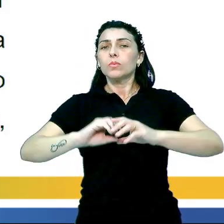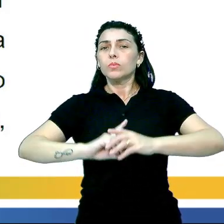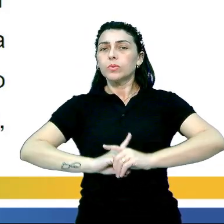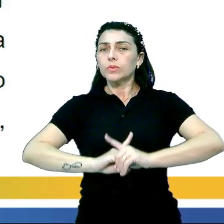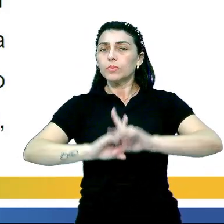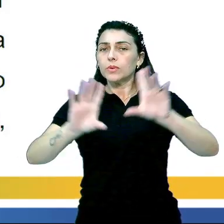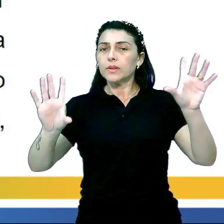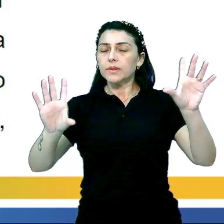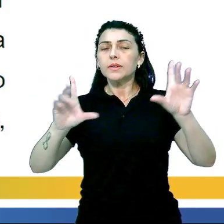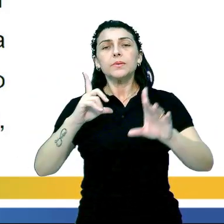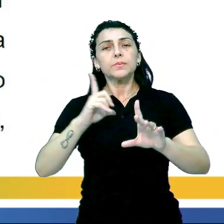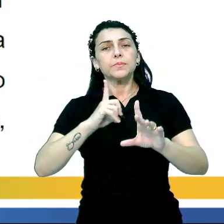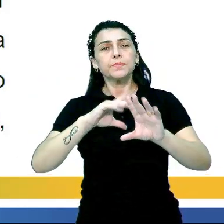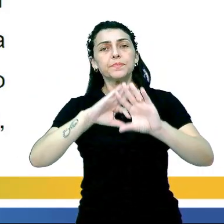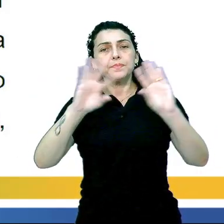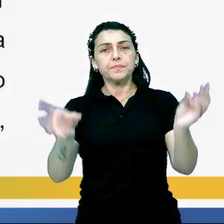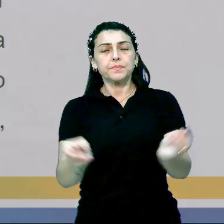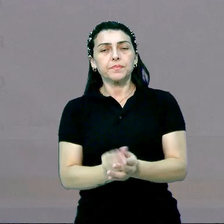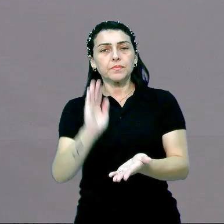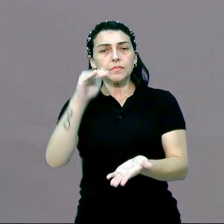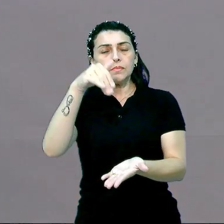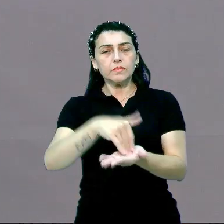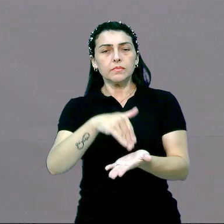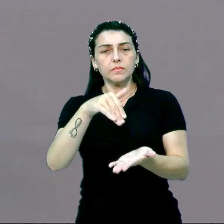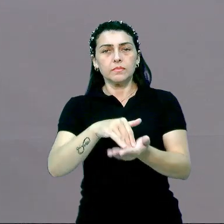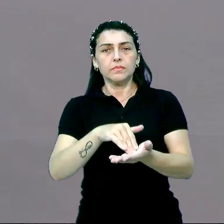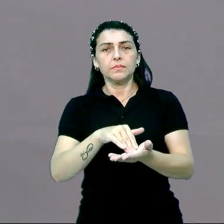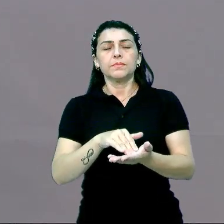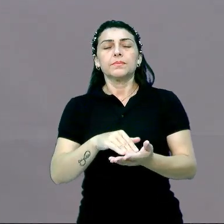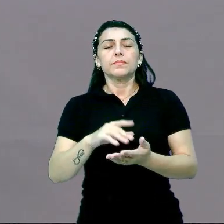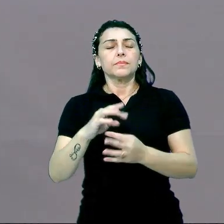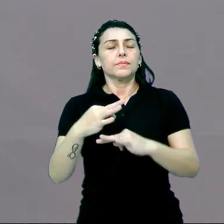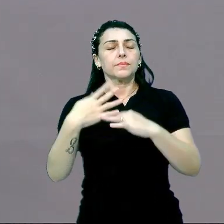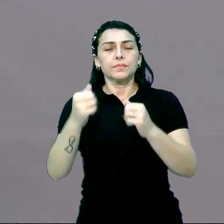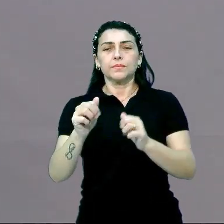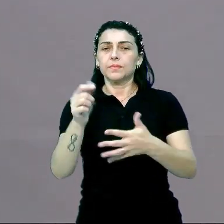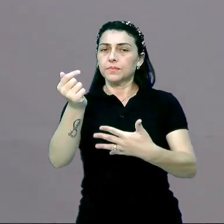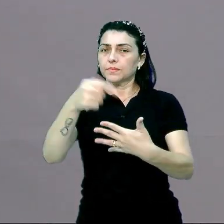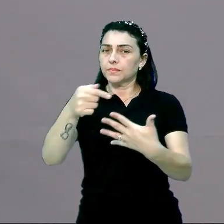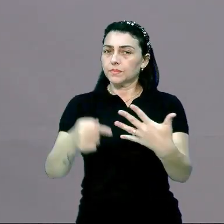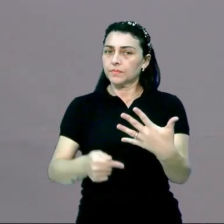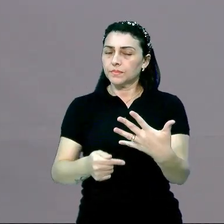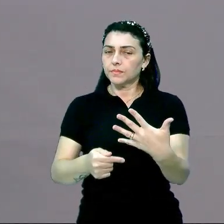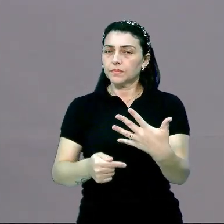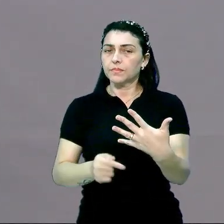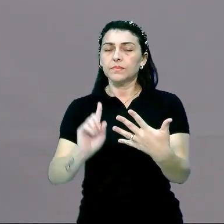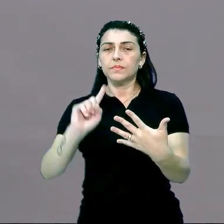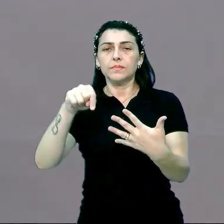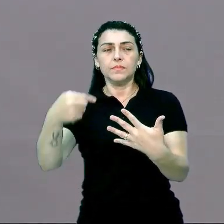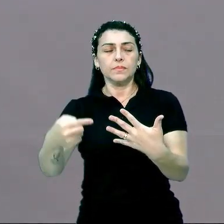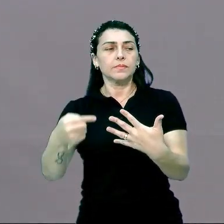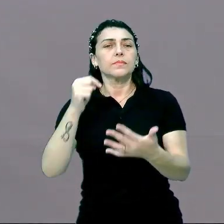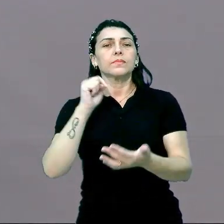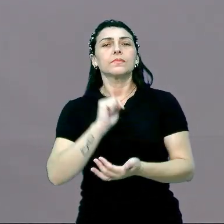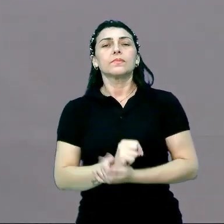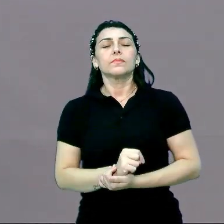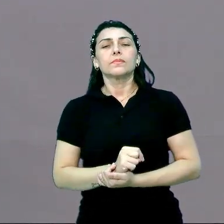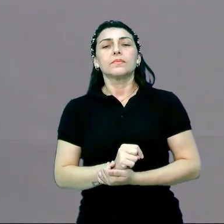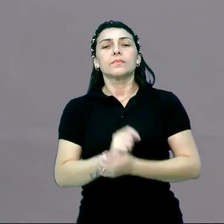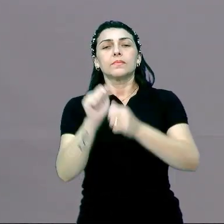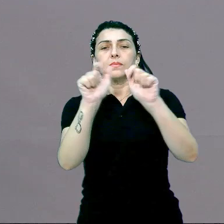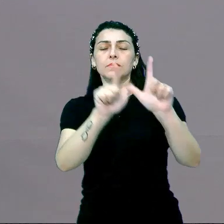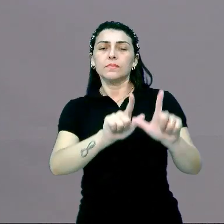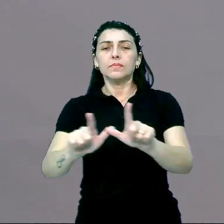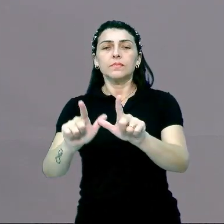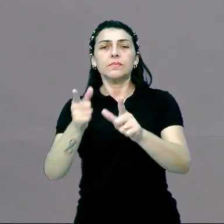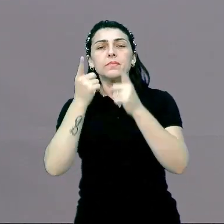democrático. Aqui nós temos a conclusão como um todo, com todos os elementos. Aí, a partir do próximo slide,